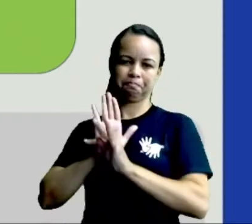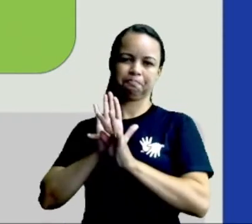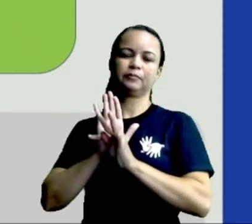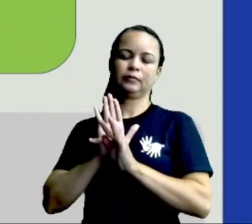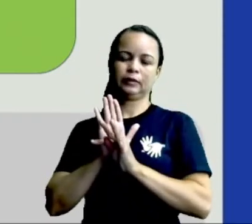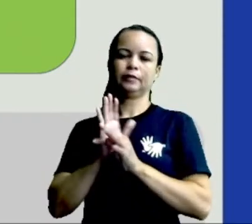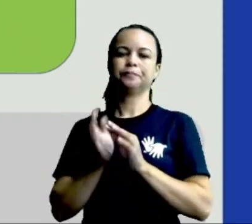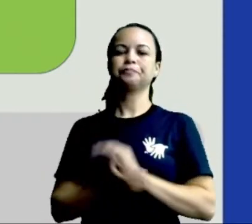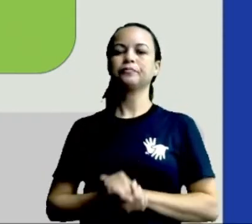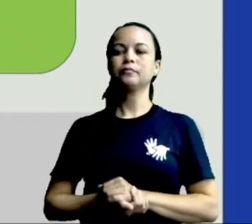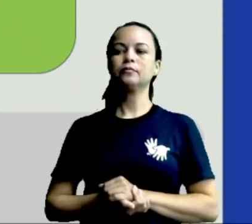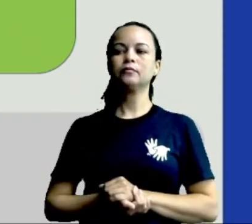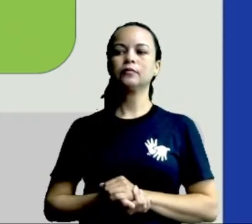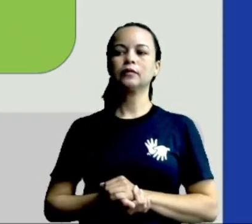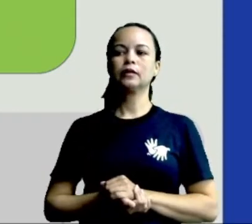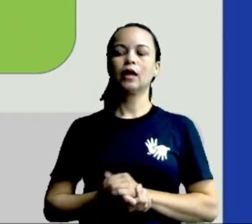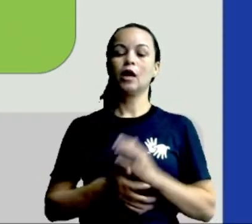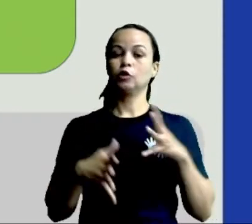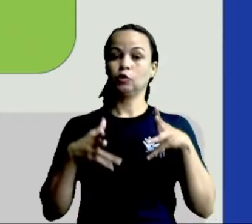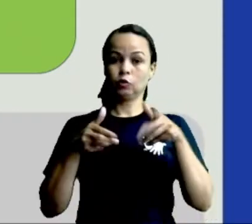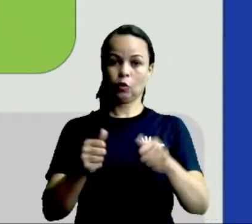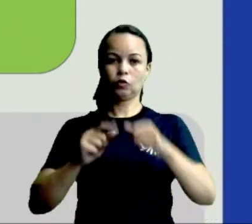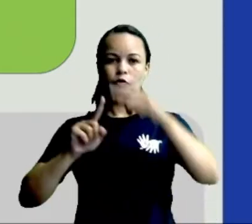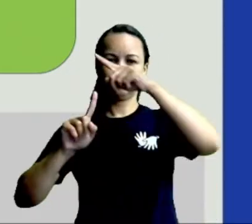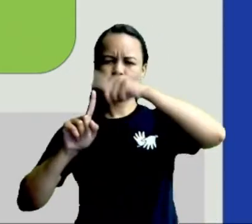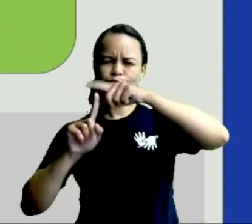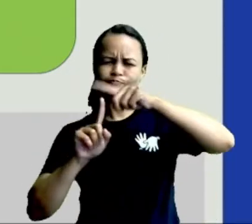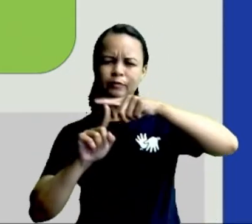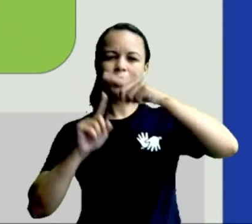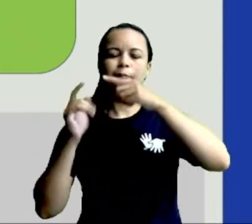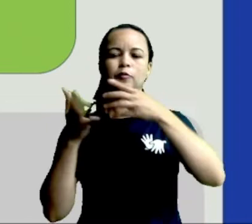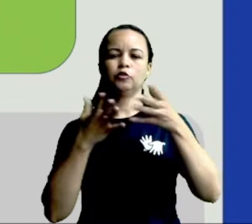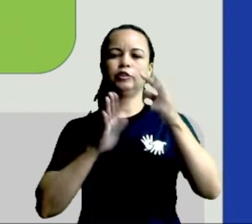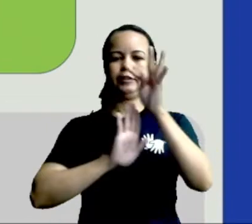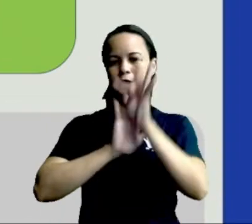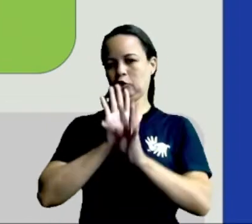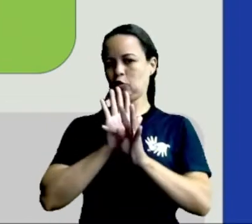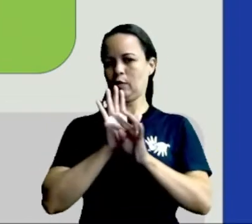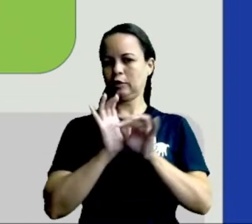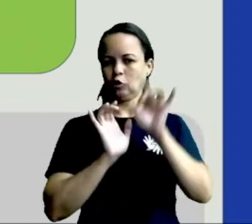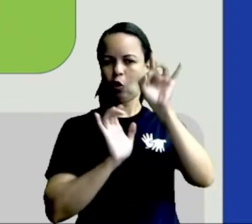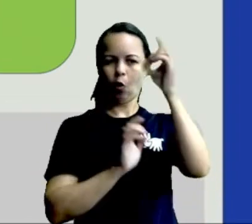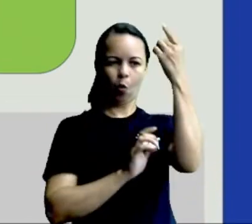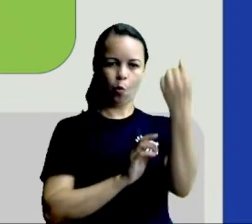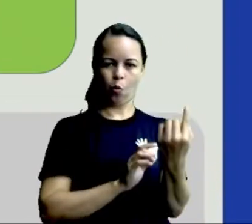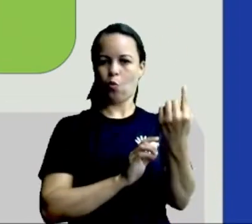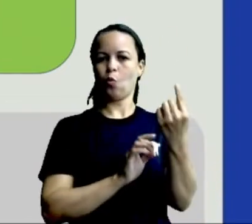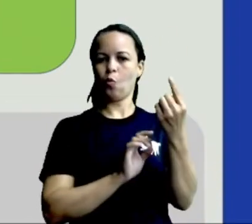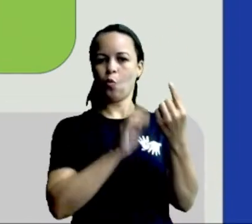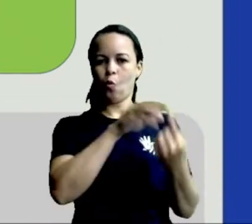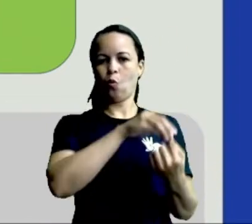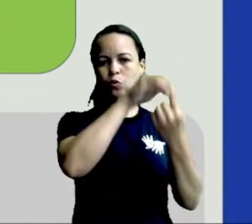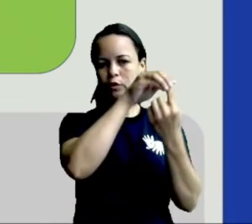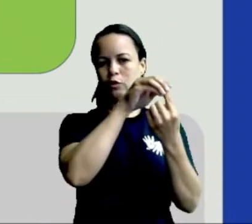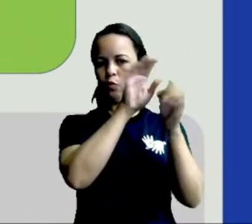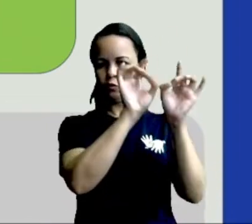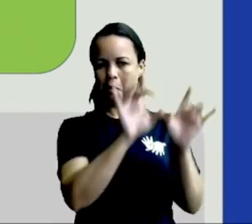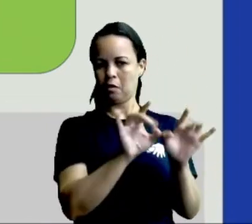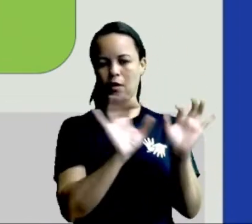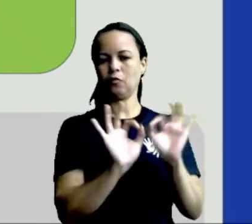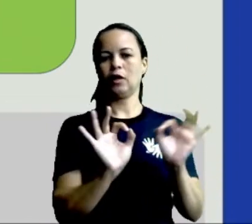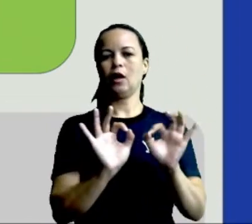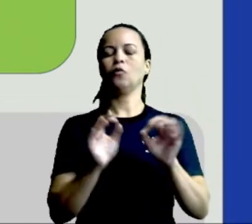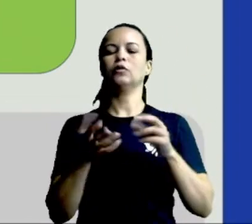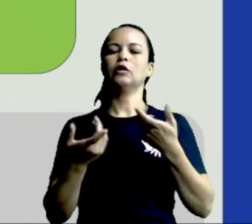existe, gente, em todos os tipos de texto. Não é só em um especial, não. Se a gente parar direitinho, a gente vai